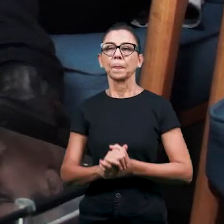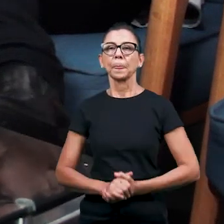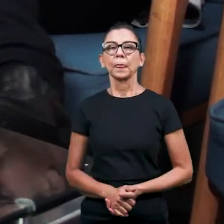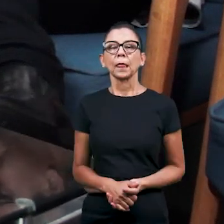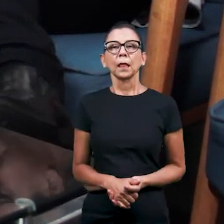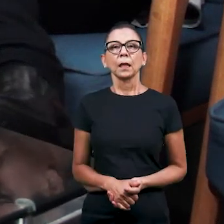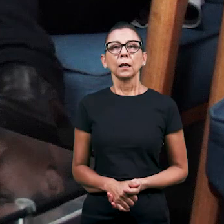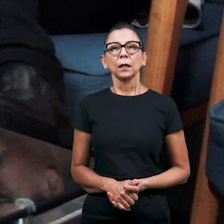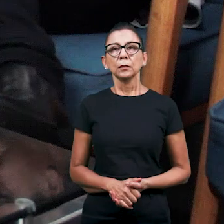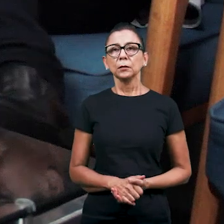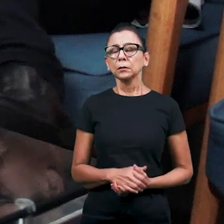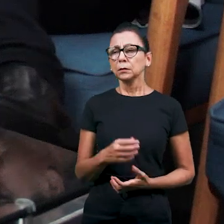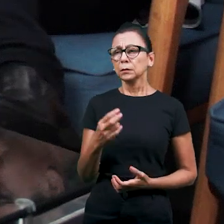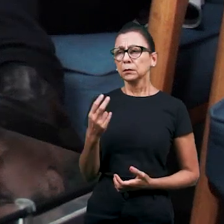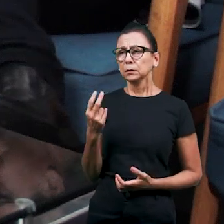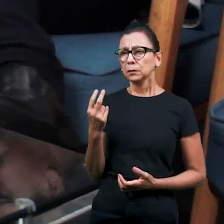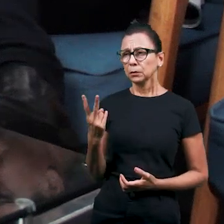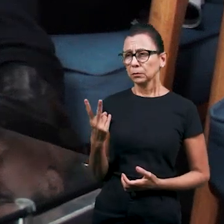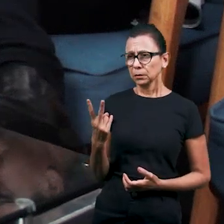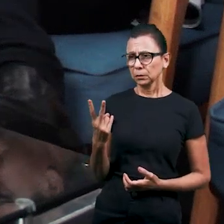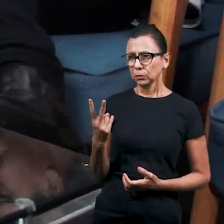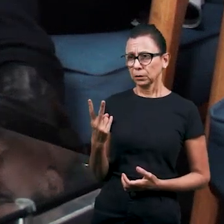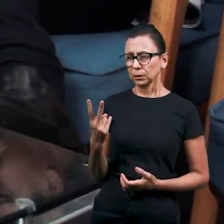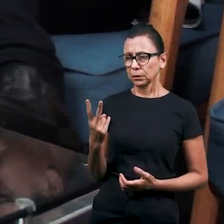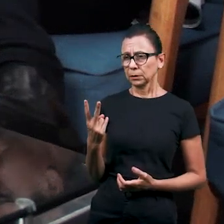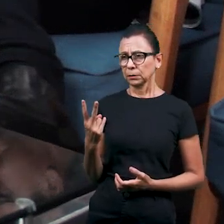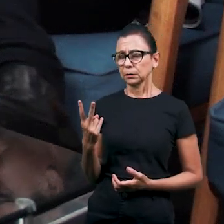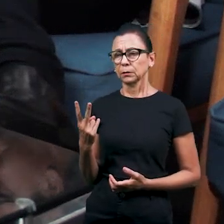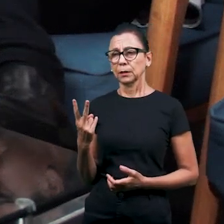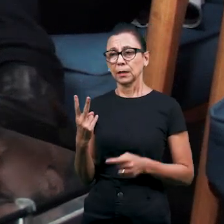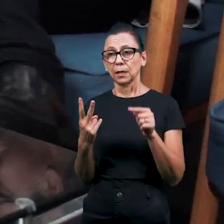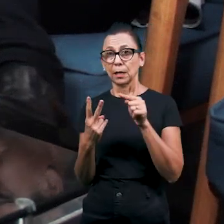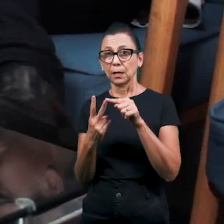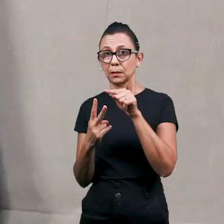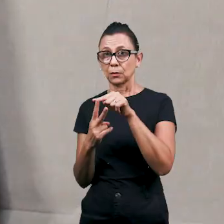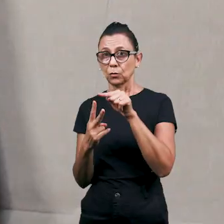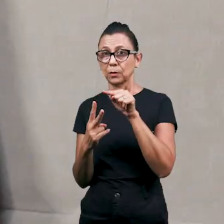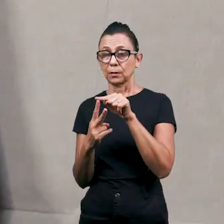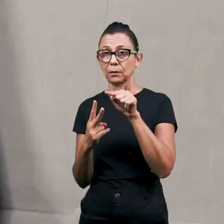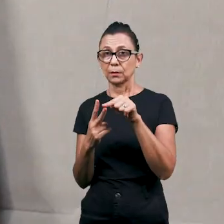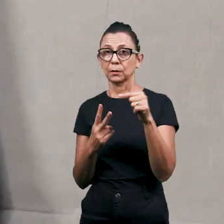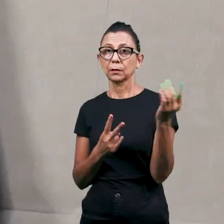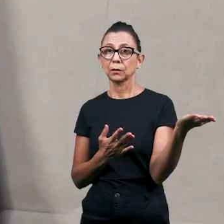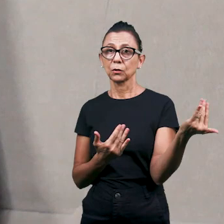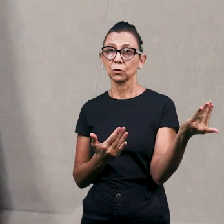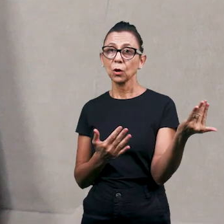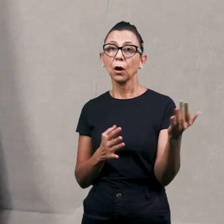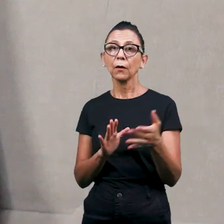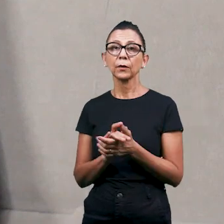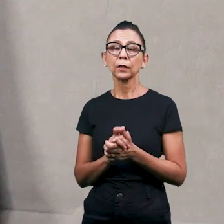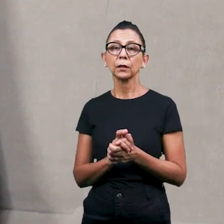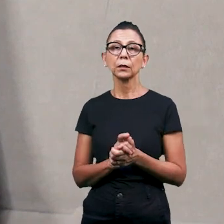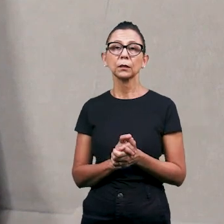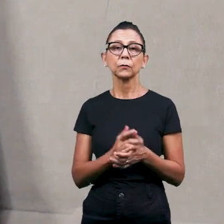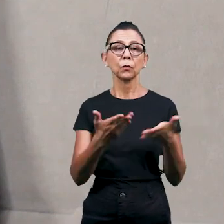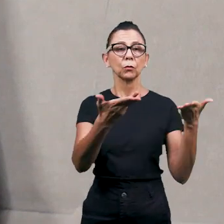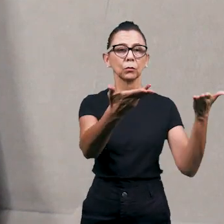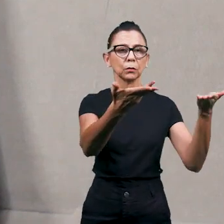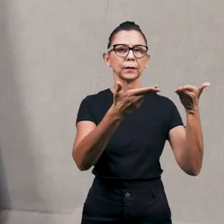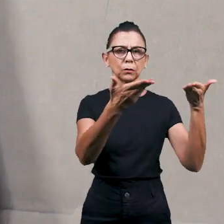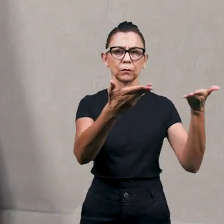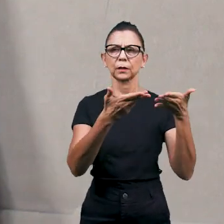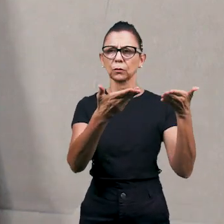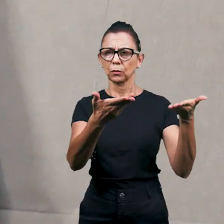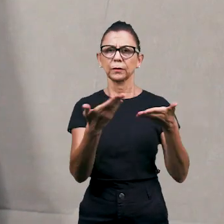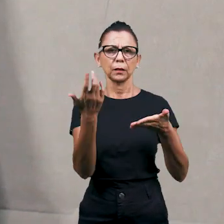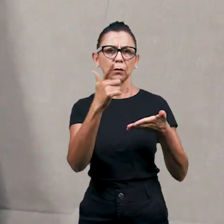quem vai fazer o louvor, a quem vai ler os dons. E a gente faz uma coisa muito importante, que é uma marca da obra, né, pastor Josias, que é